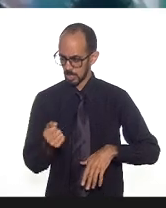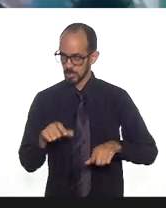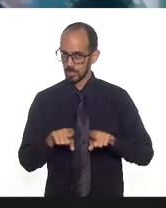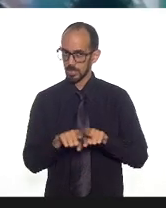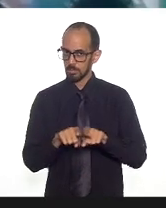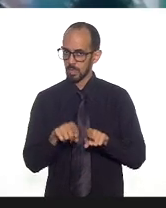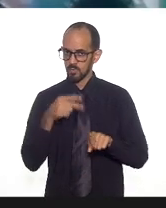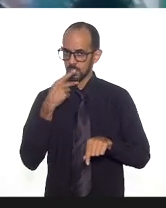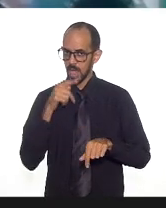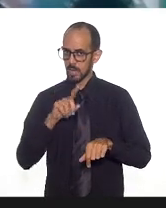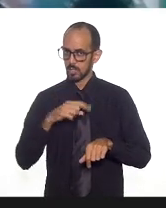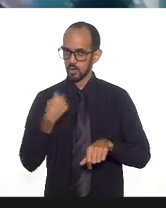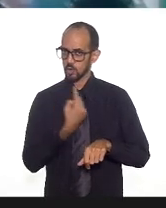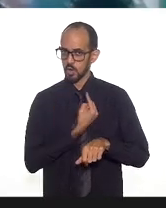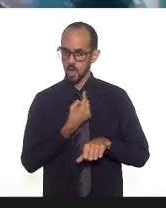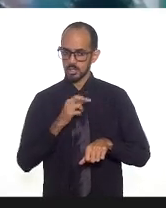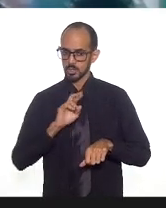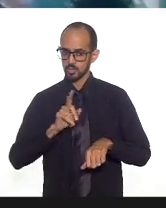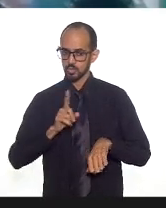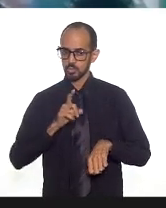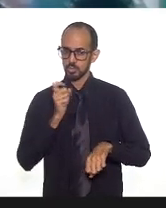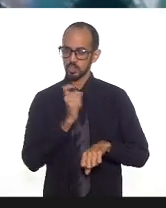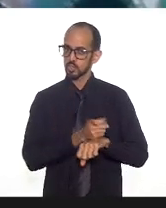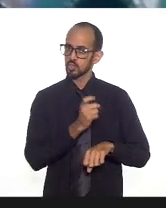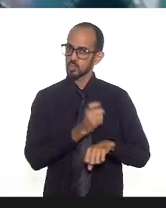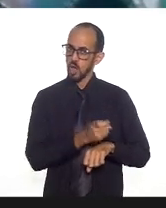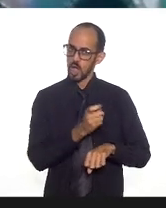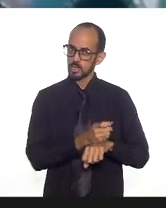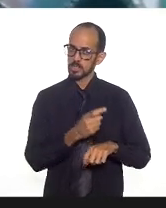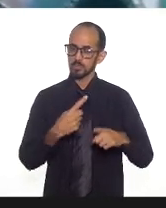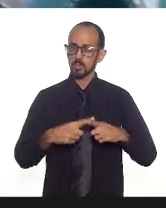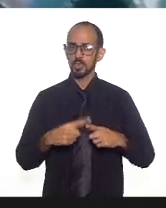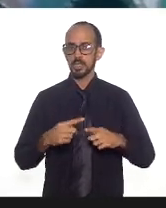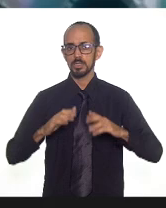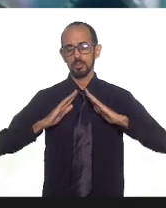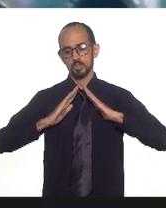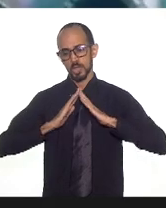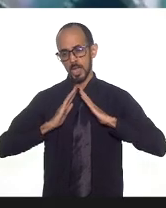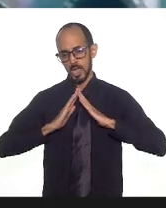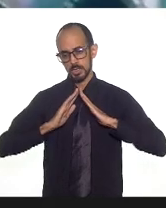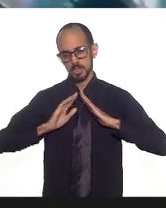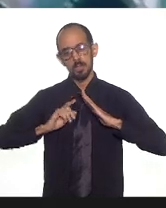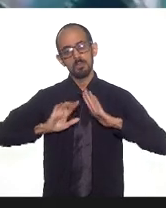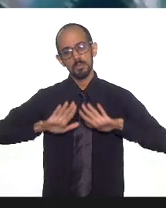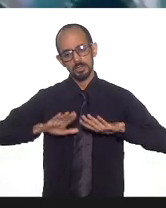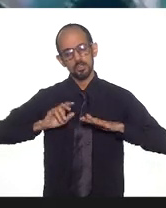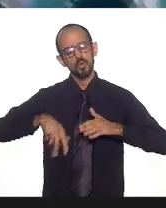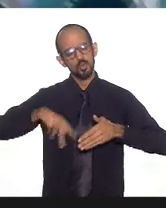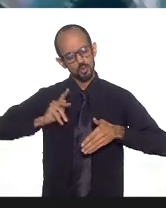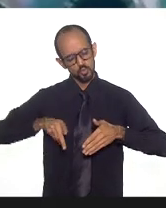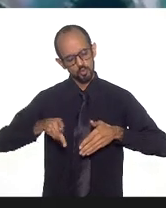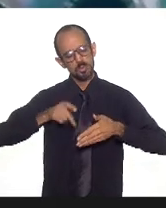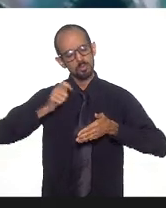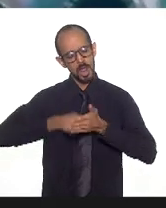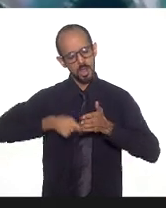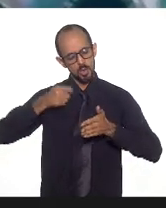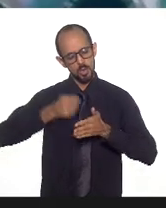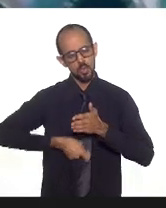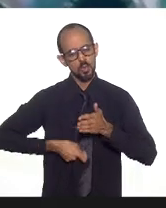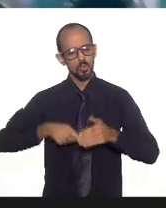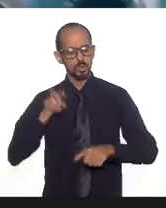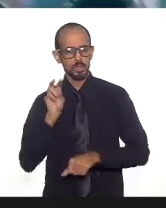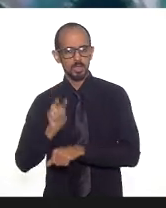em casa, porque de idiotas a gente não tem nada, e vamos à luta e continuar defendendo a educação pública